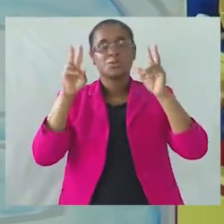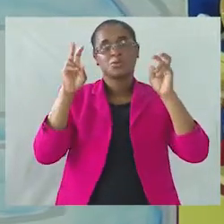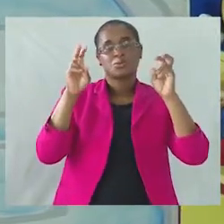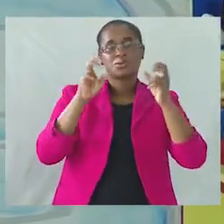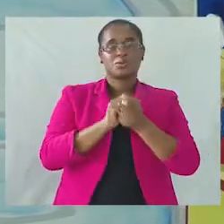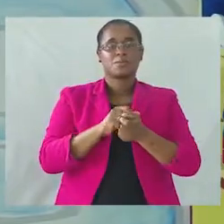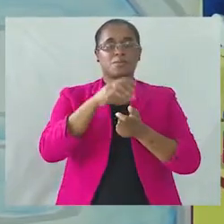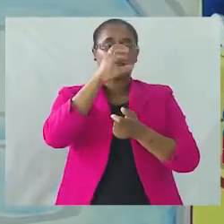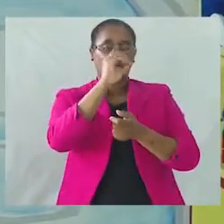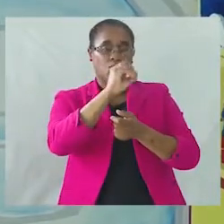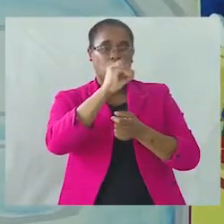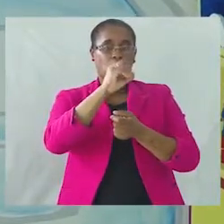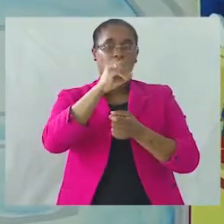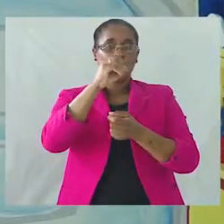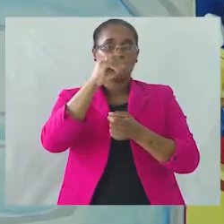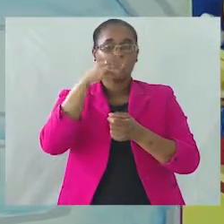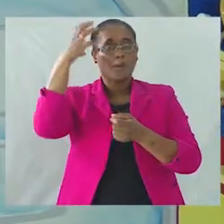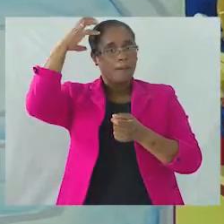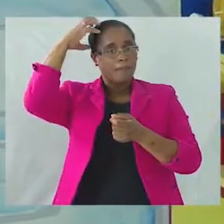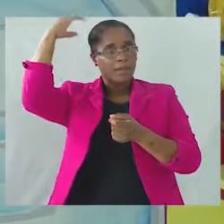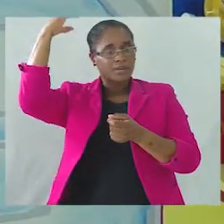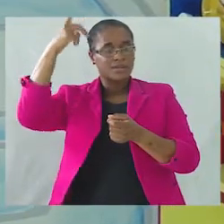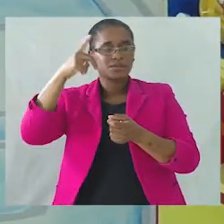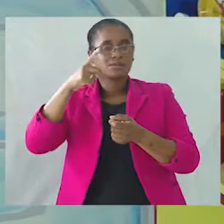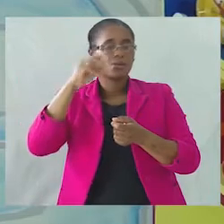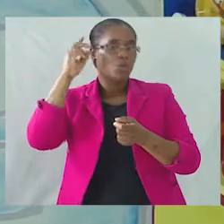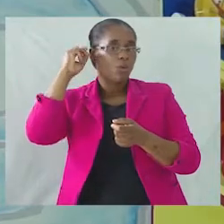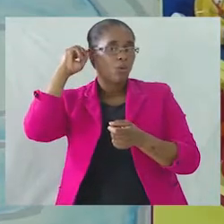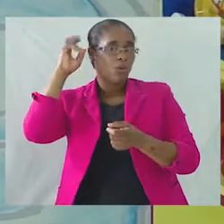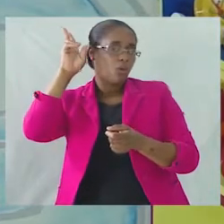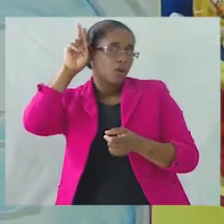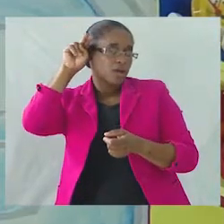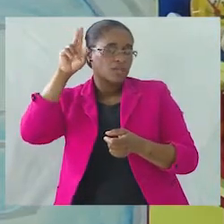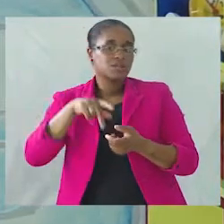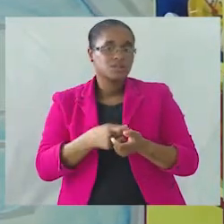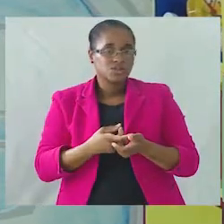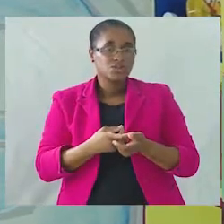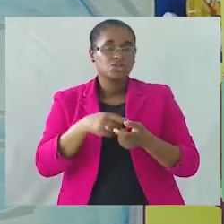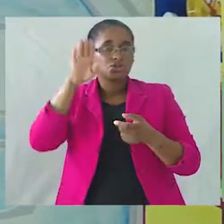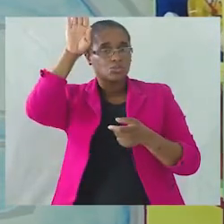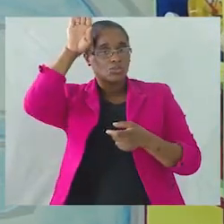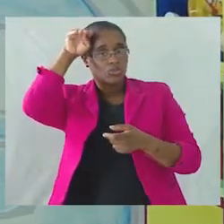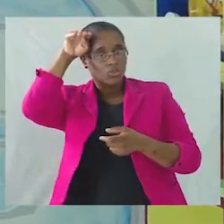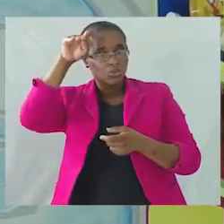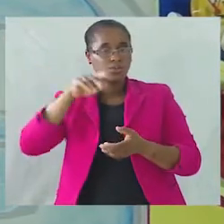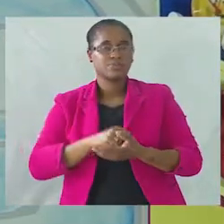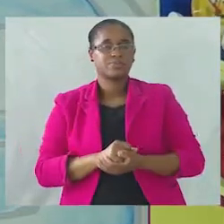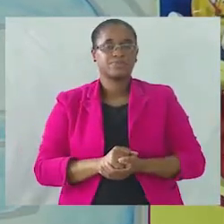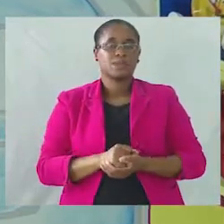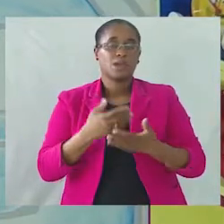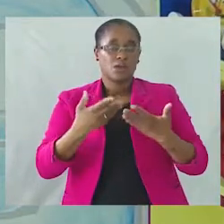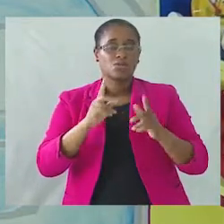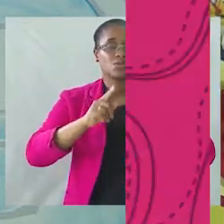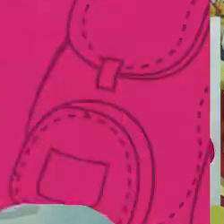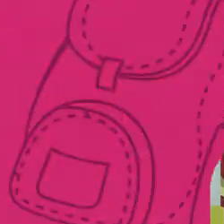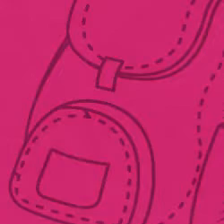intitula-se O Príncipe com Orelhas de Burro. Então, vamos à